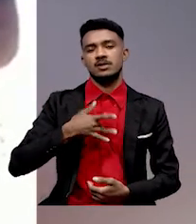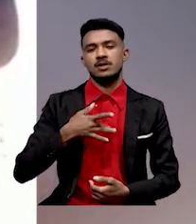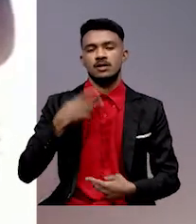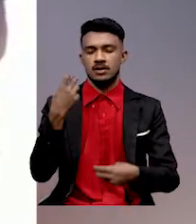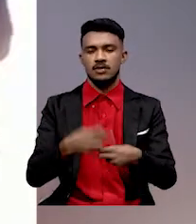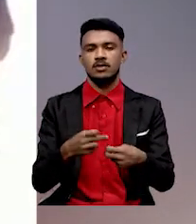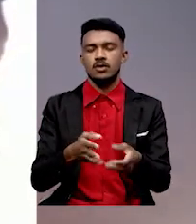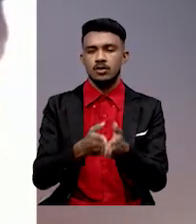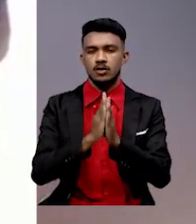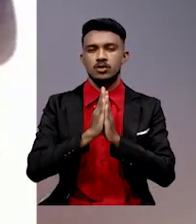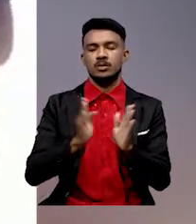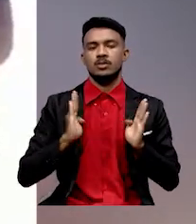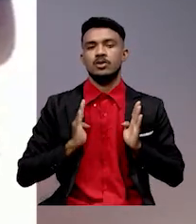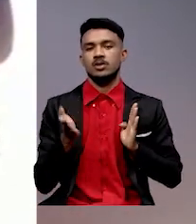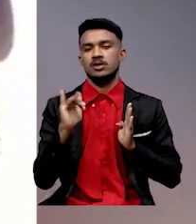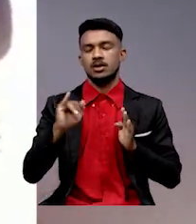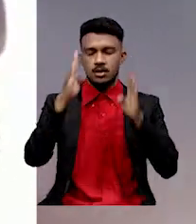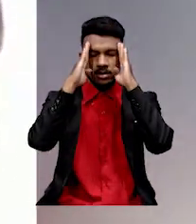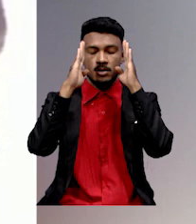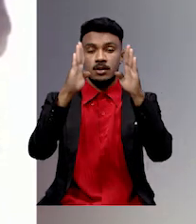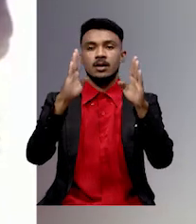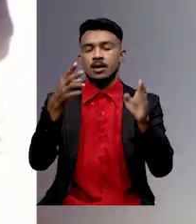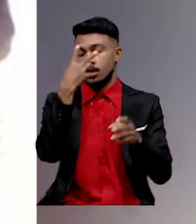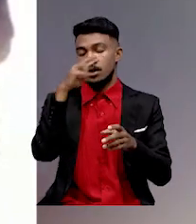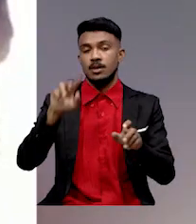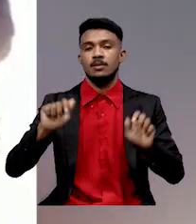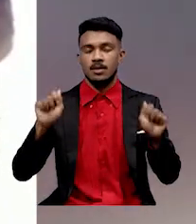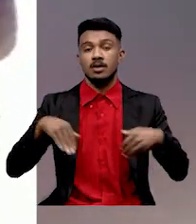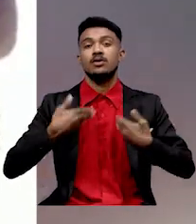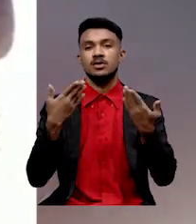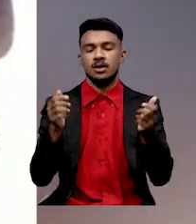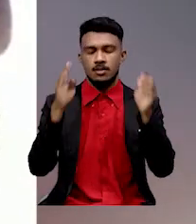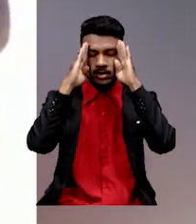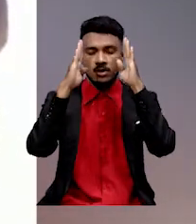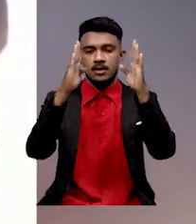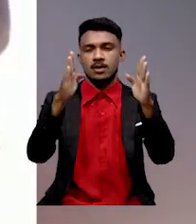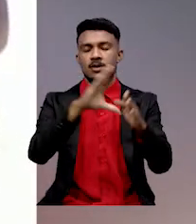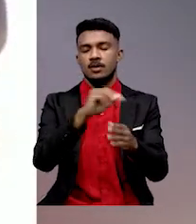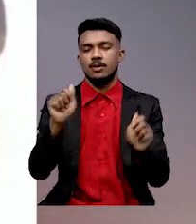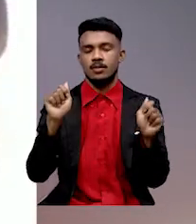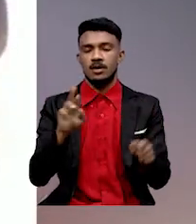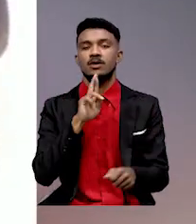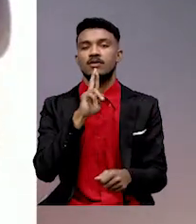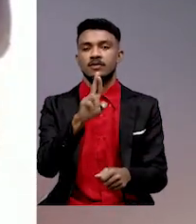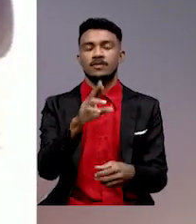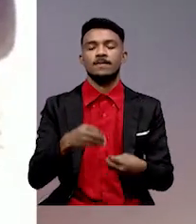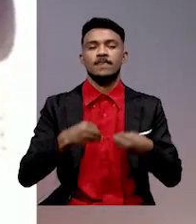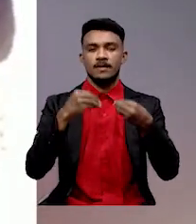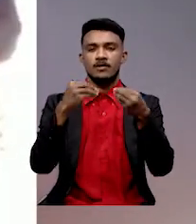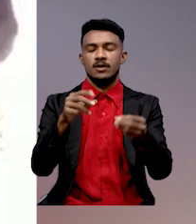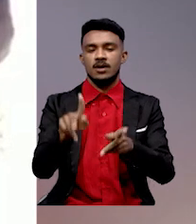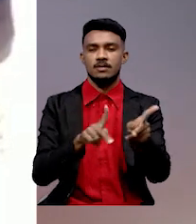sira toma atensang para unsa bele fo seridade toma para unsa bele corresponde ba izensi povo sira